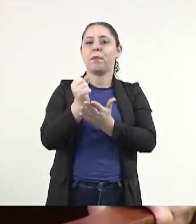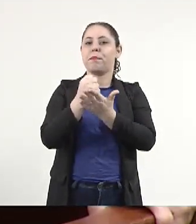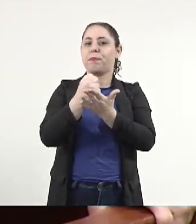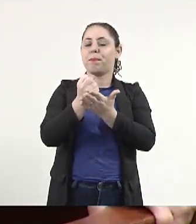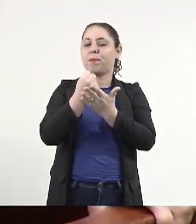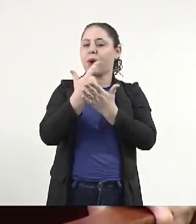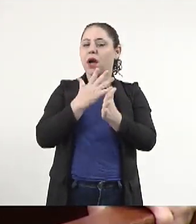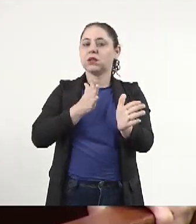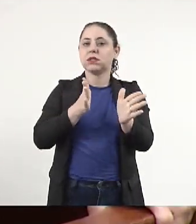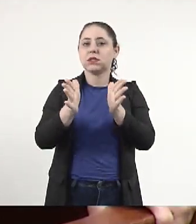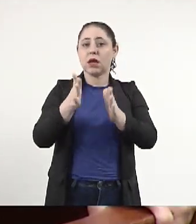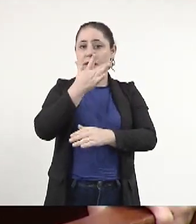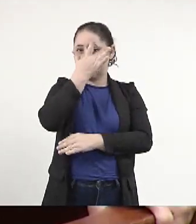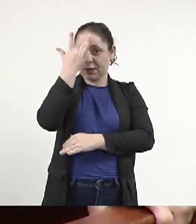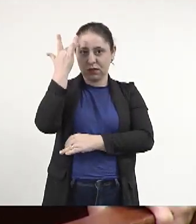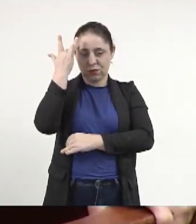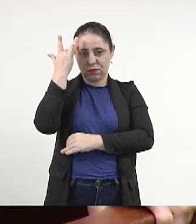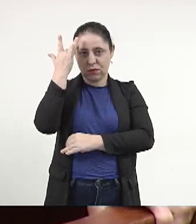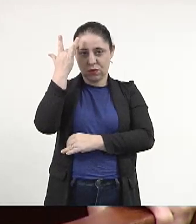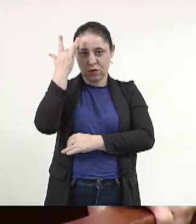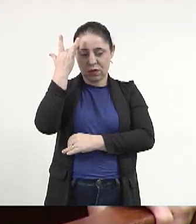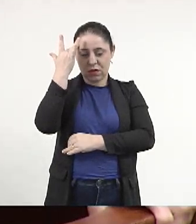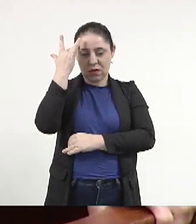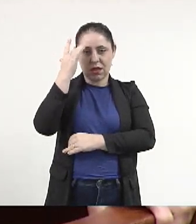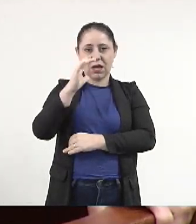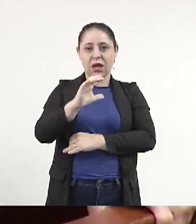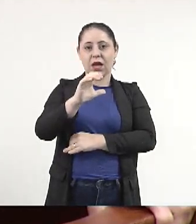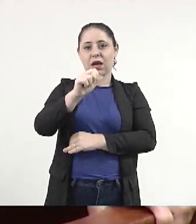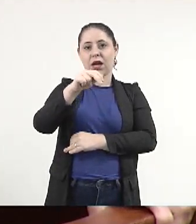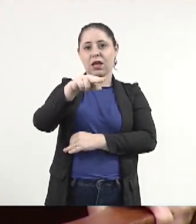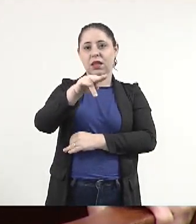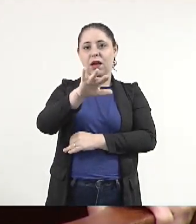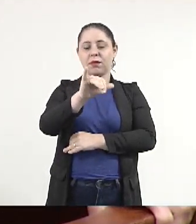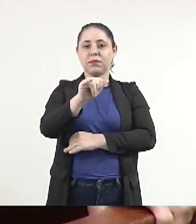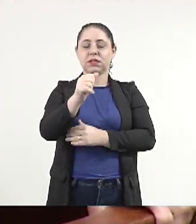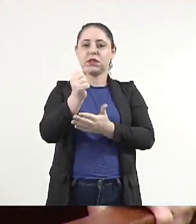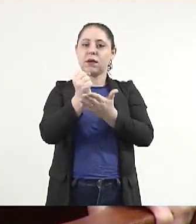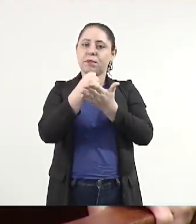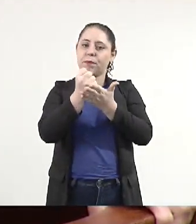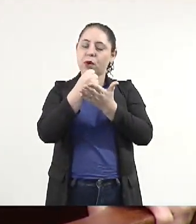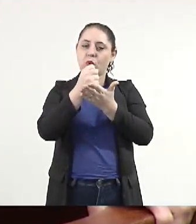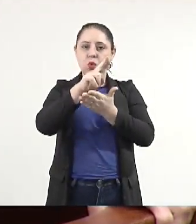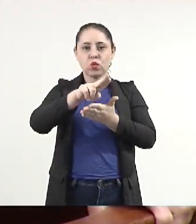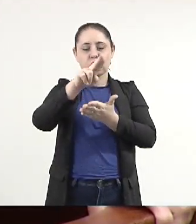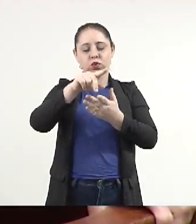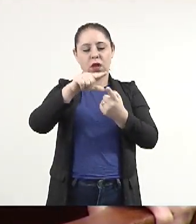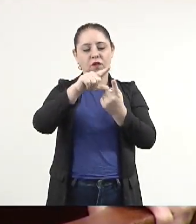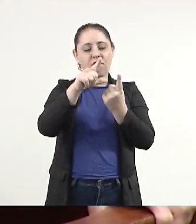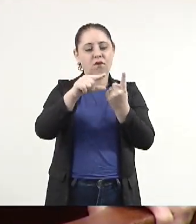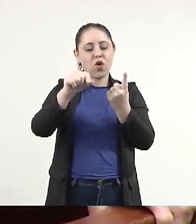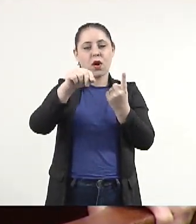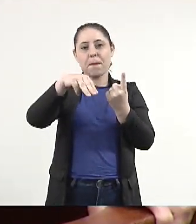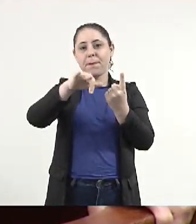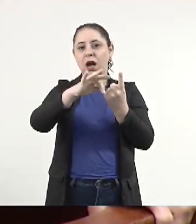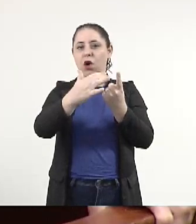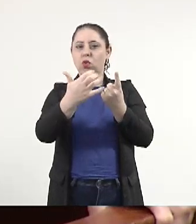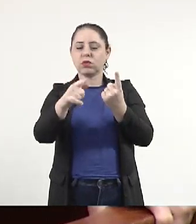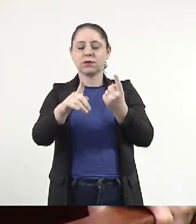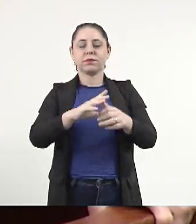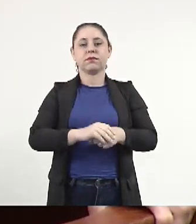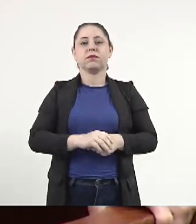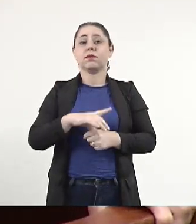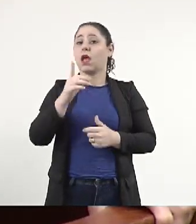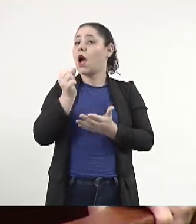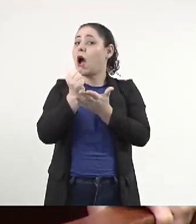o acesso das pessoas a cannabis medicinal, que é feita da maconha. O que eu defendi aqui